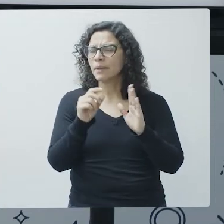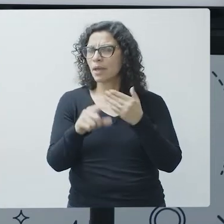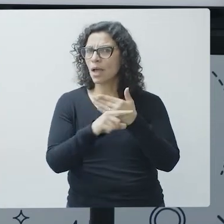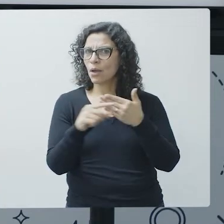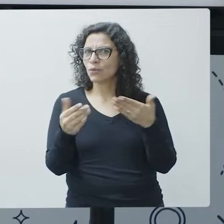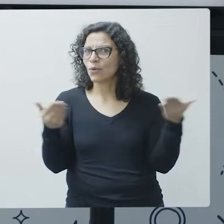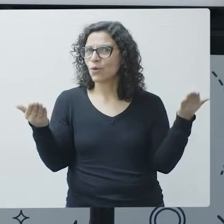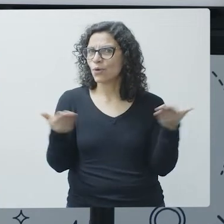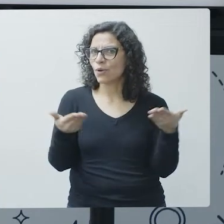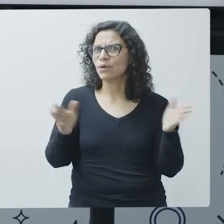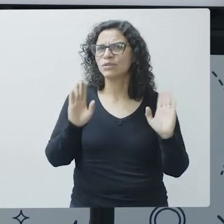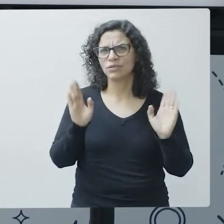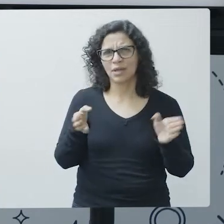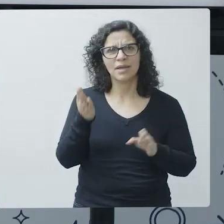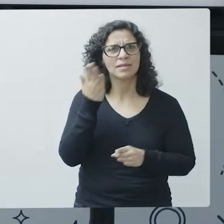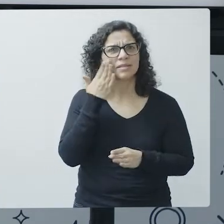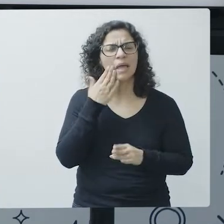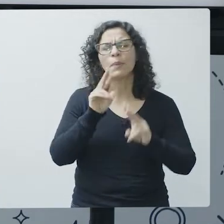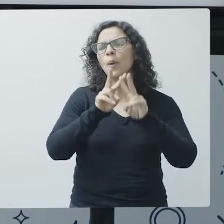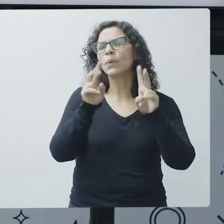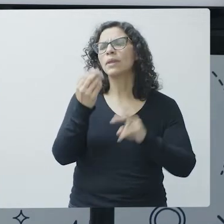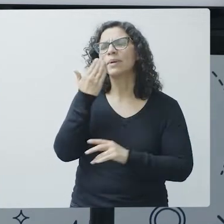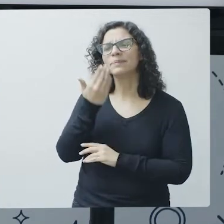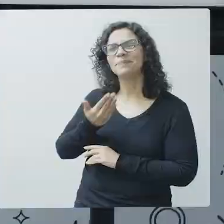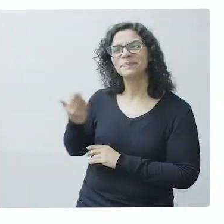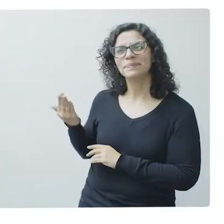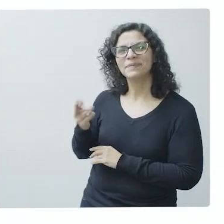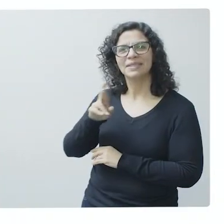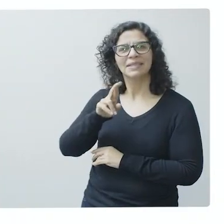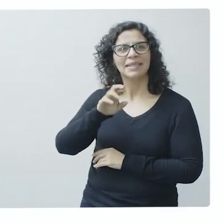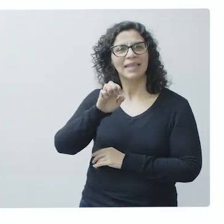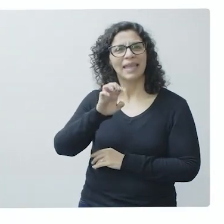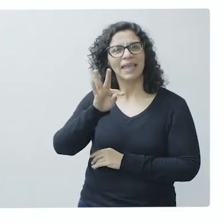hoje, Cecília Meirelles, com o título do quê? Com o título